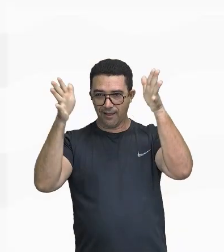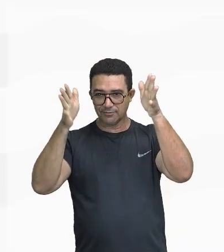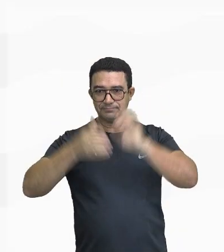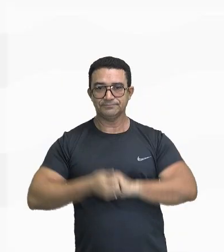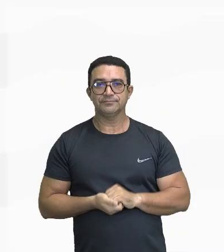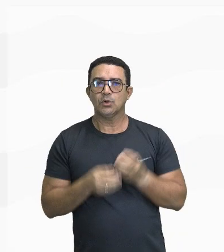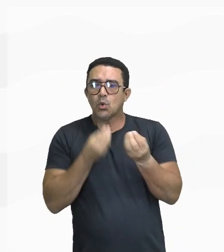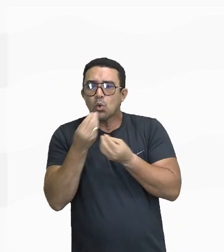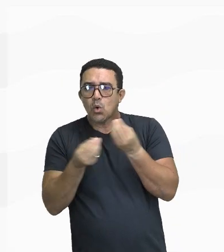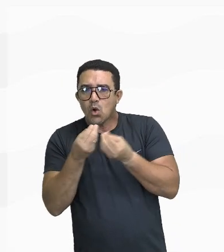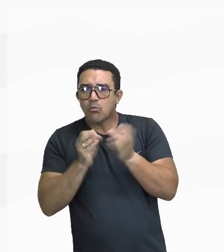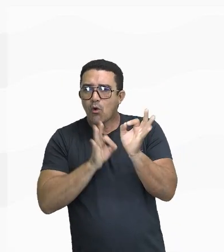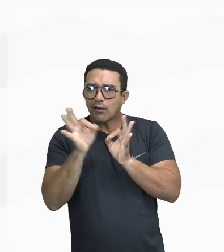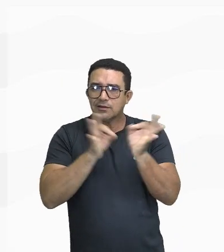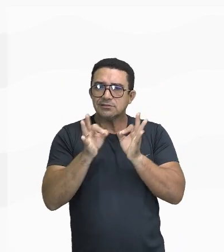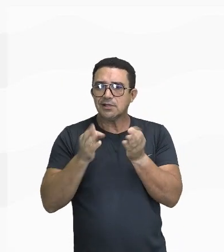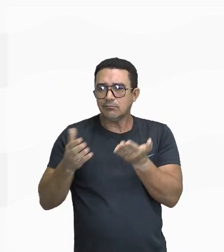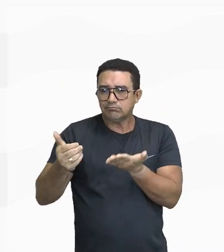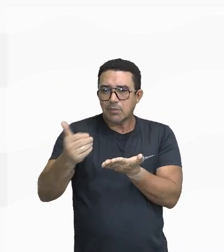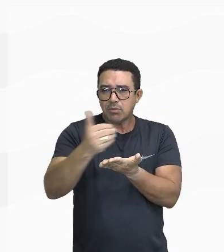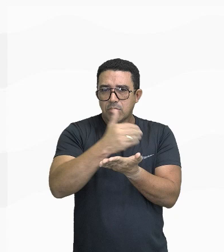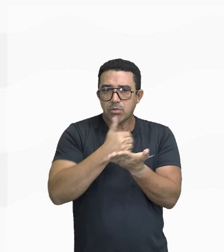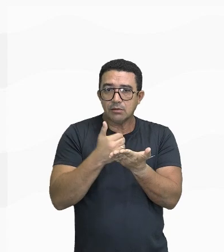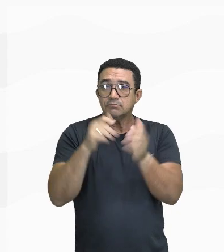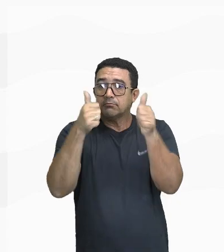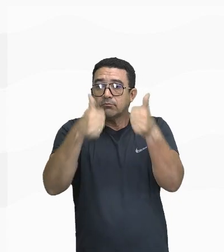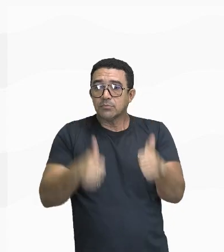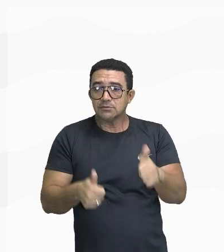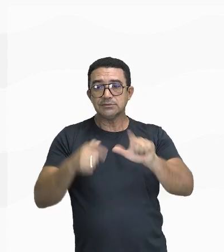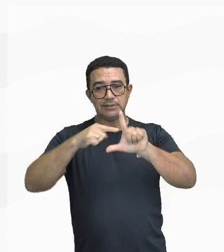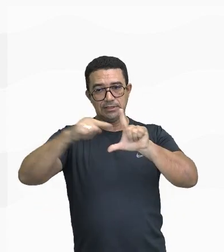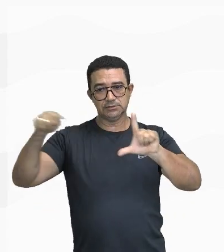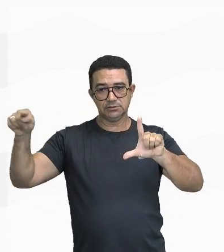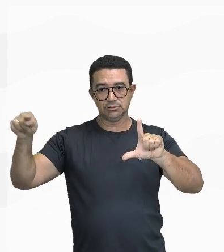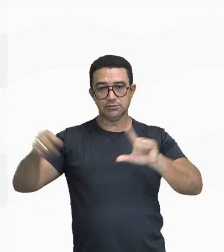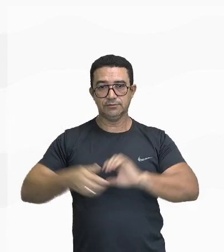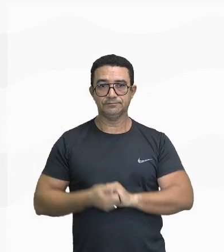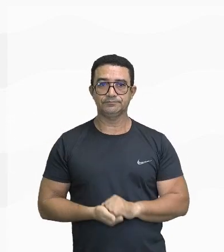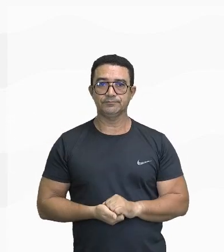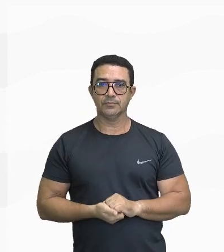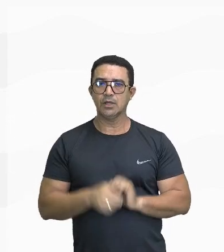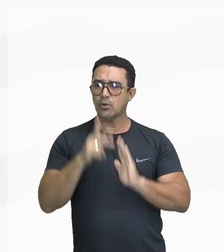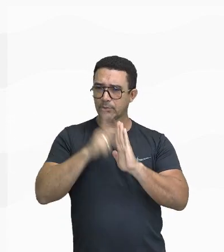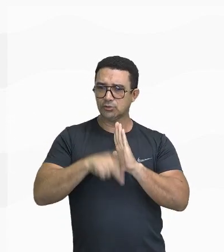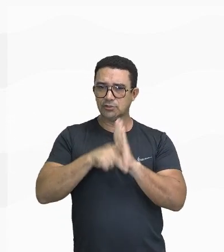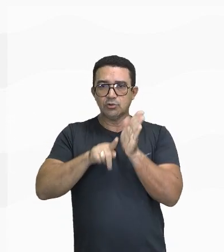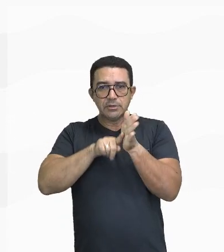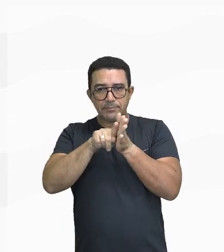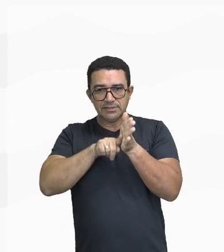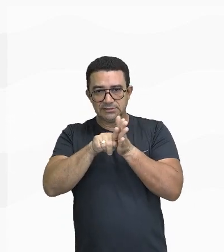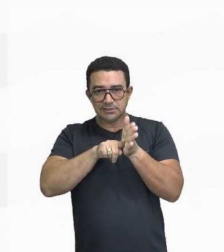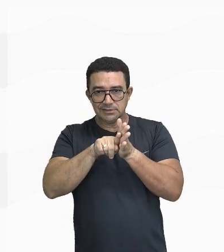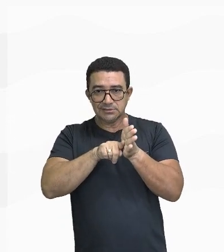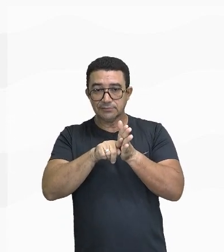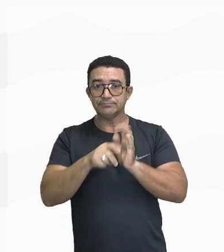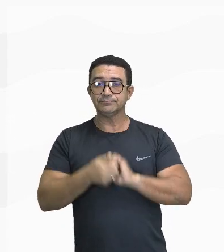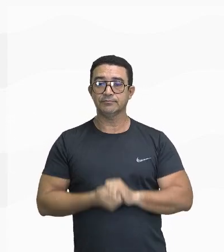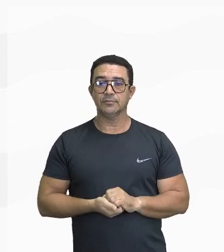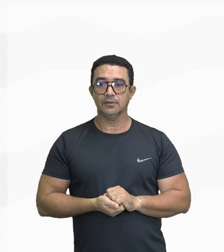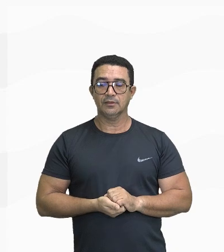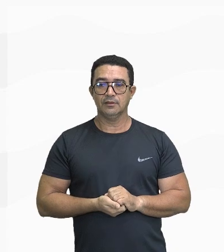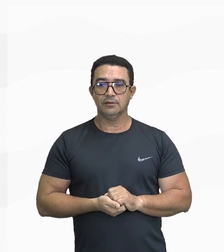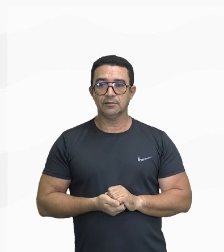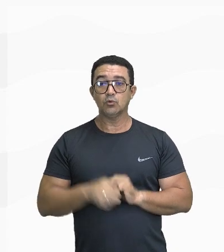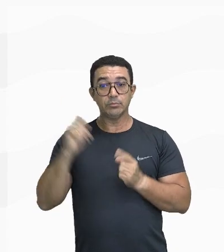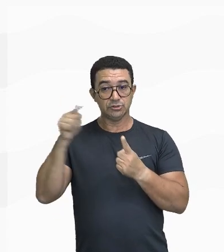Como organizar os dados para análise estatística? Em um projeto de pesquisa, não é, professora Manuela, que é o